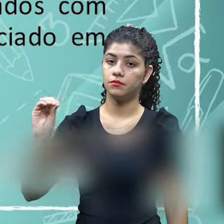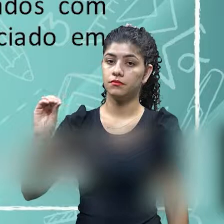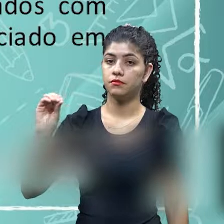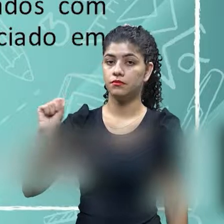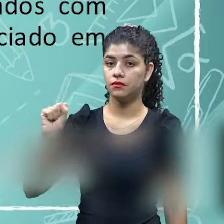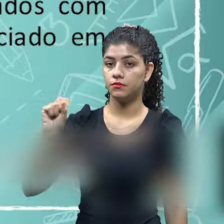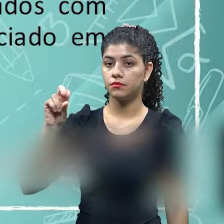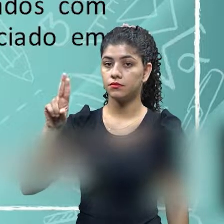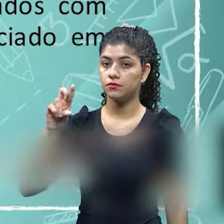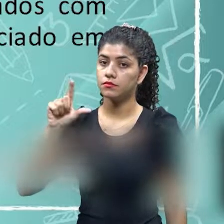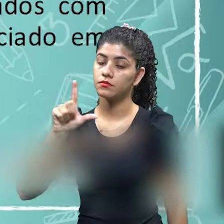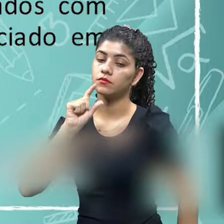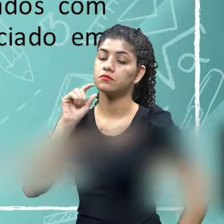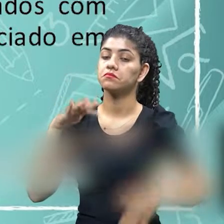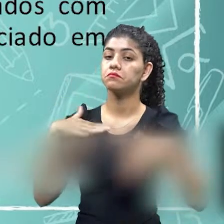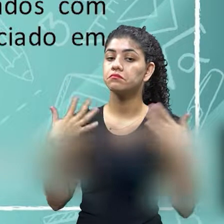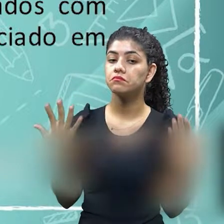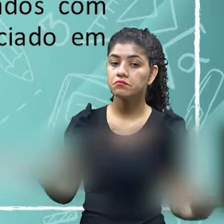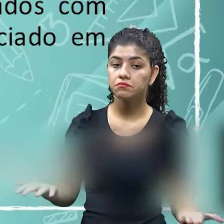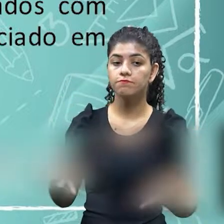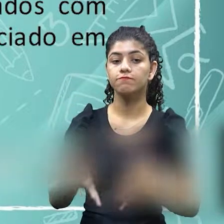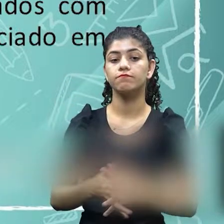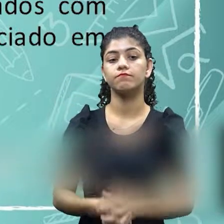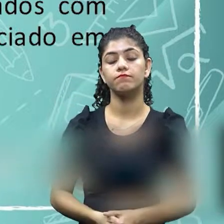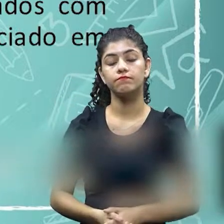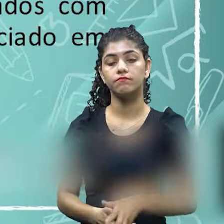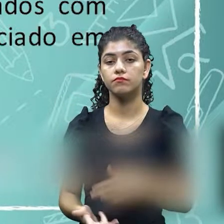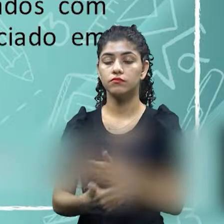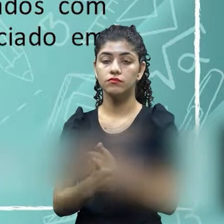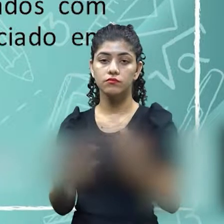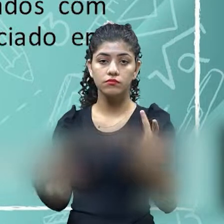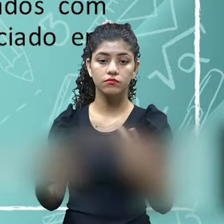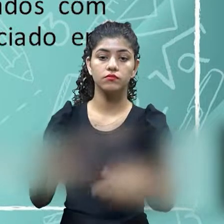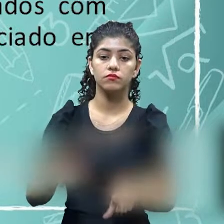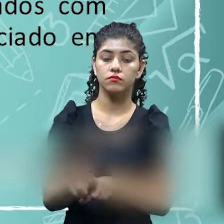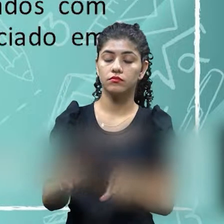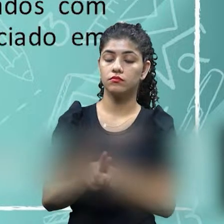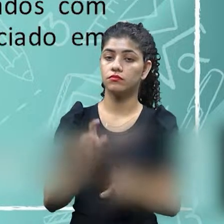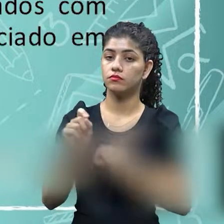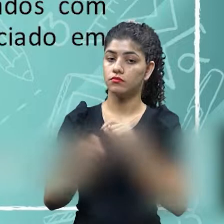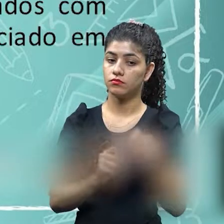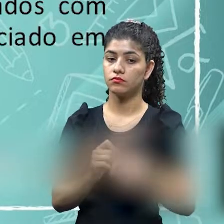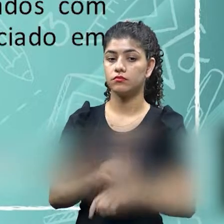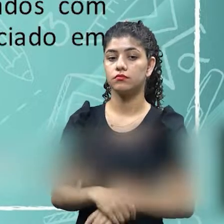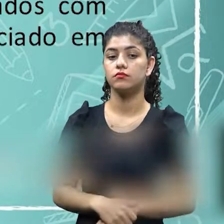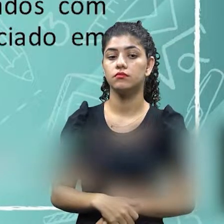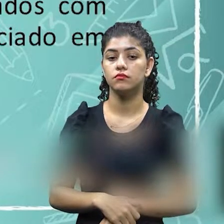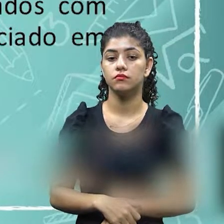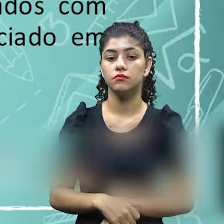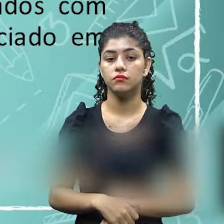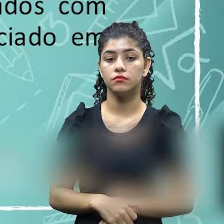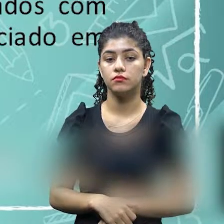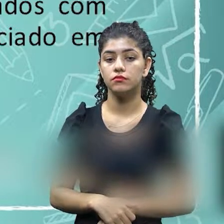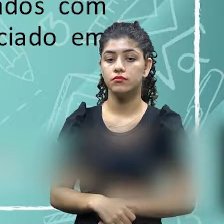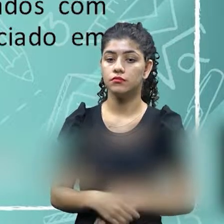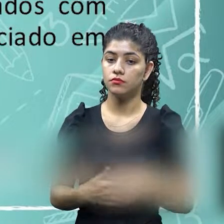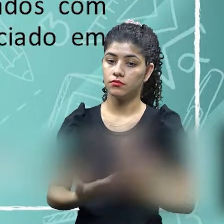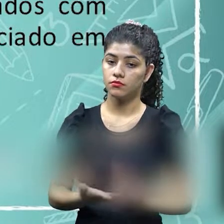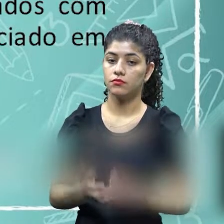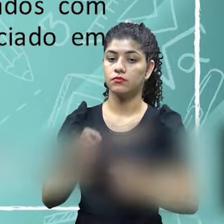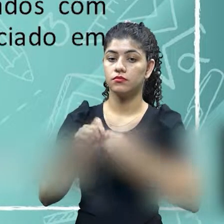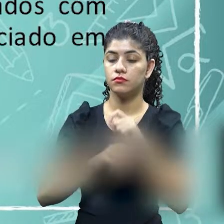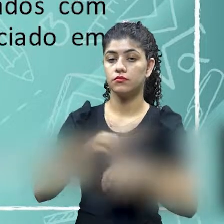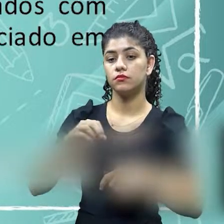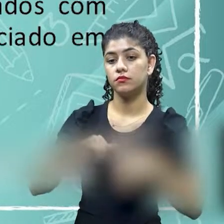que abrange o nosso país e entre outros países da América do Sul e entre outros pontos que também estão implicados. A Mercosul